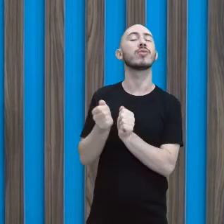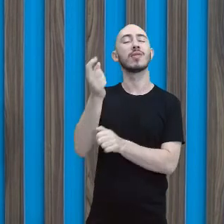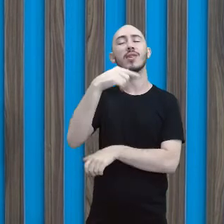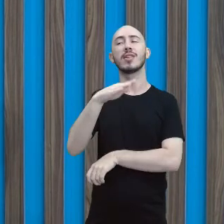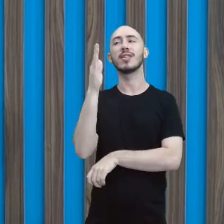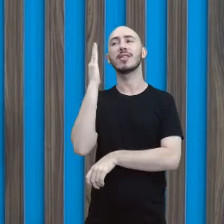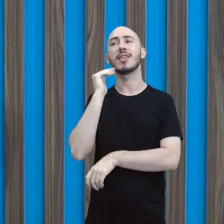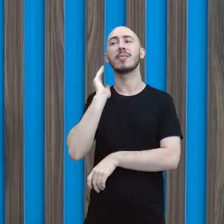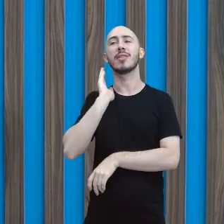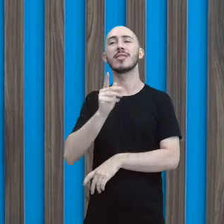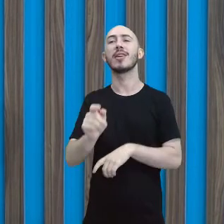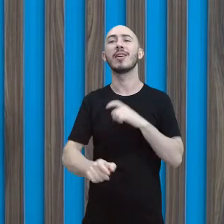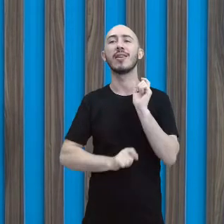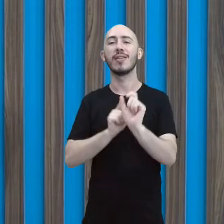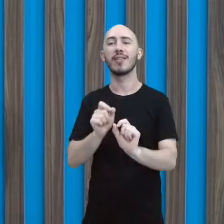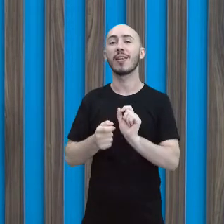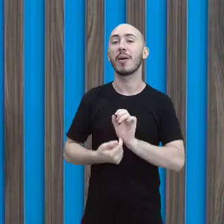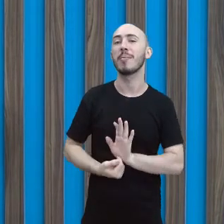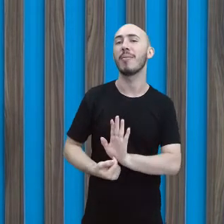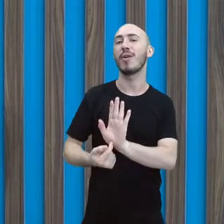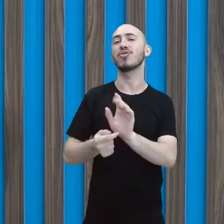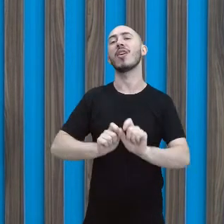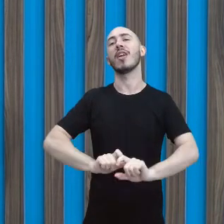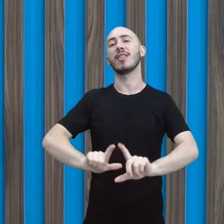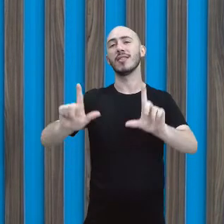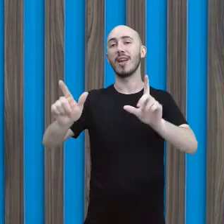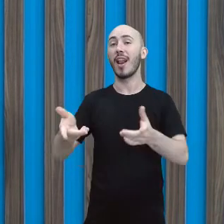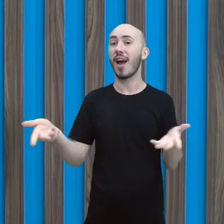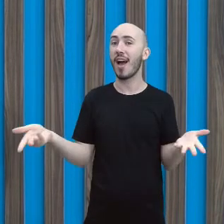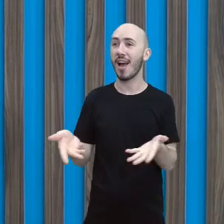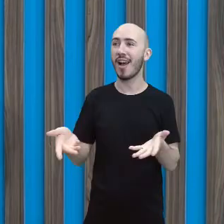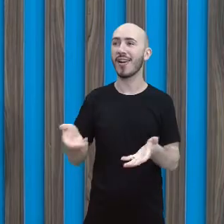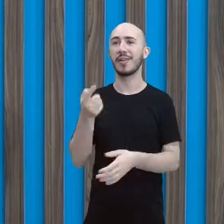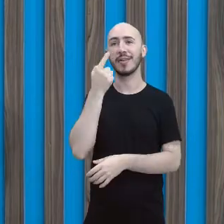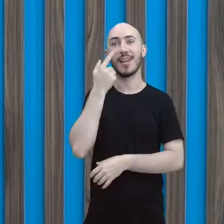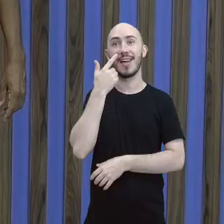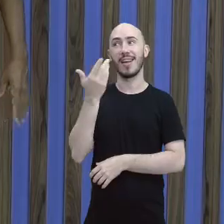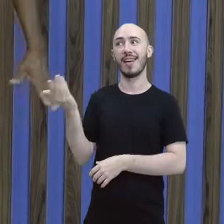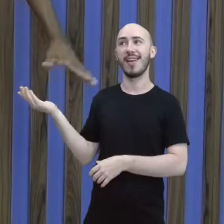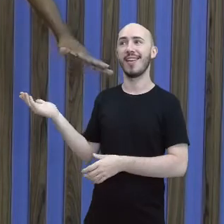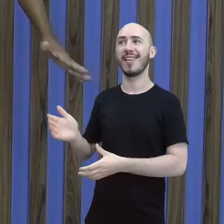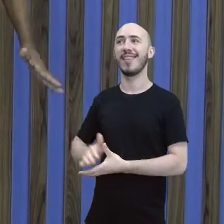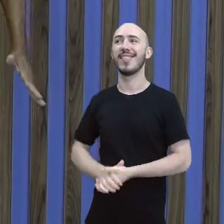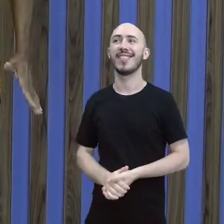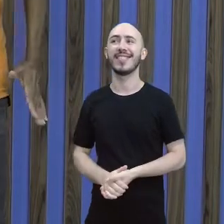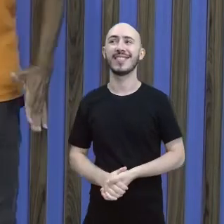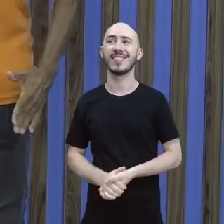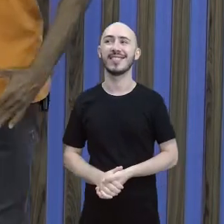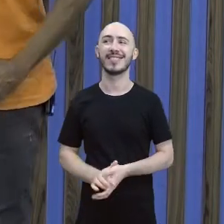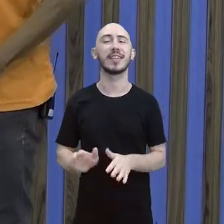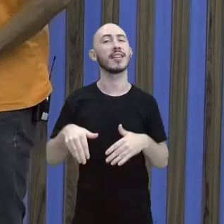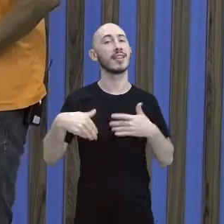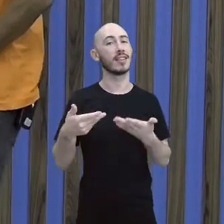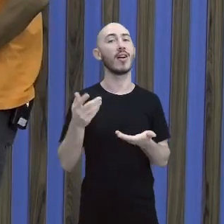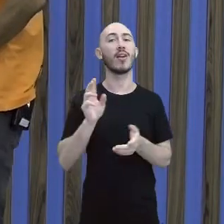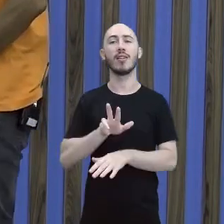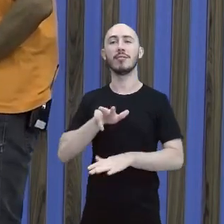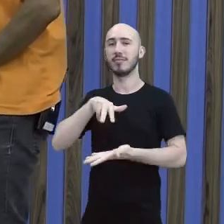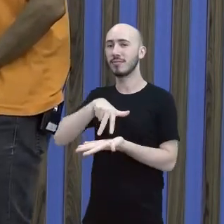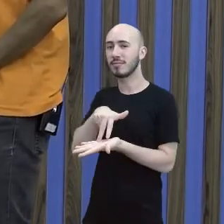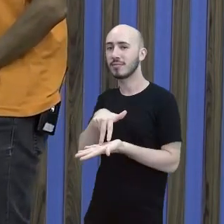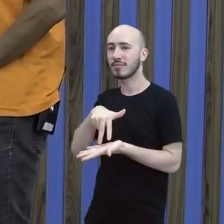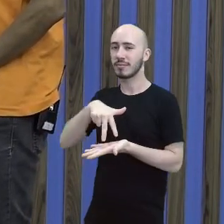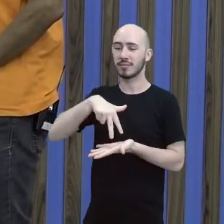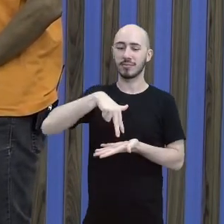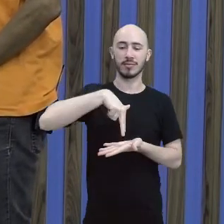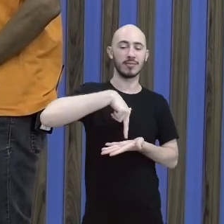sabem quem é, né? Vai aparecer o homem agora em sua tela. Saca aí, ó. Devinho, eu vou virar, Devinho, só para o